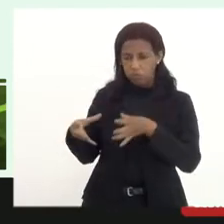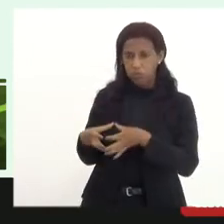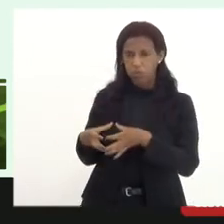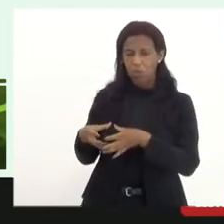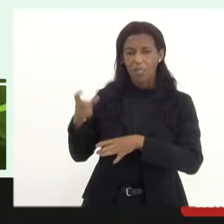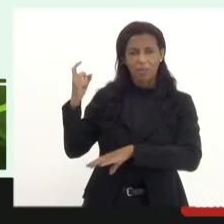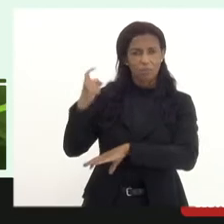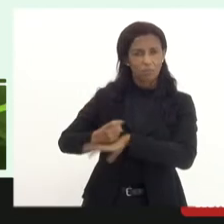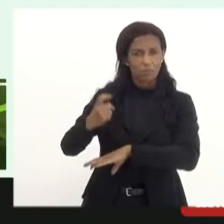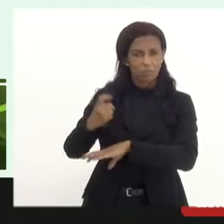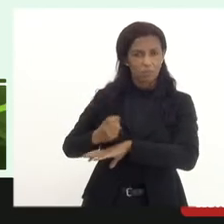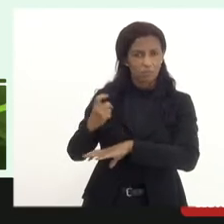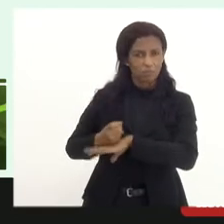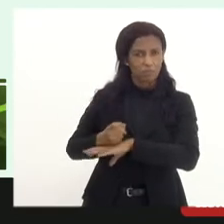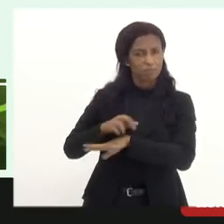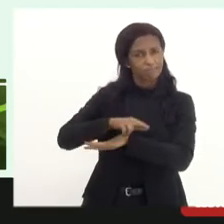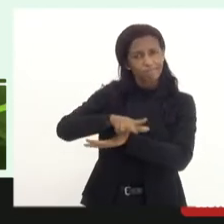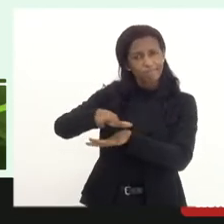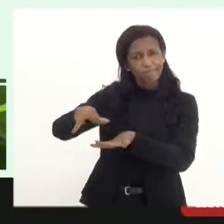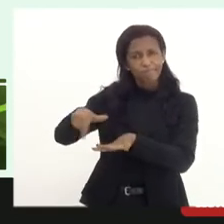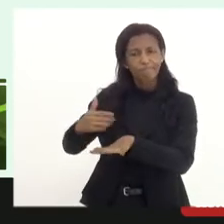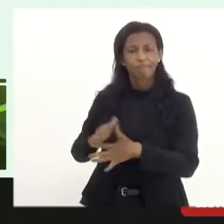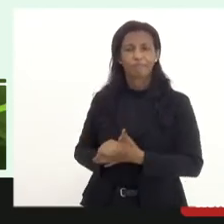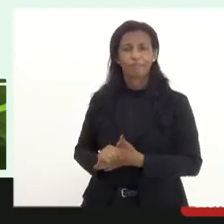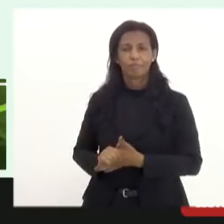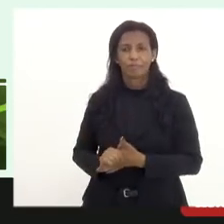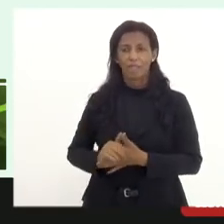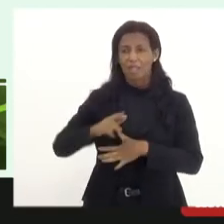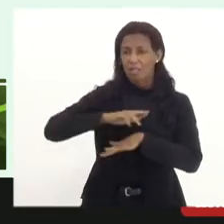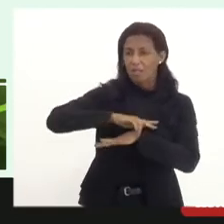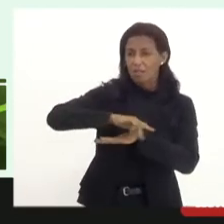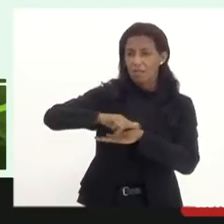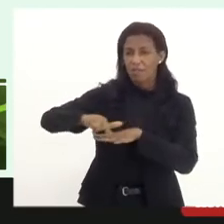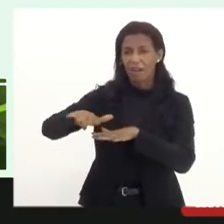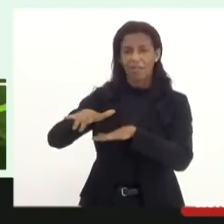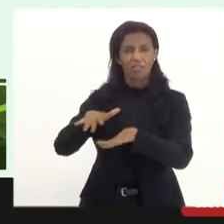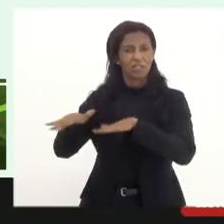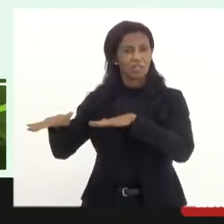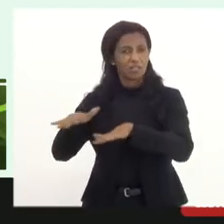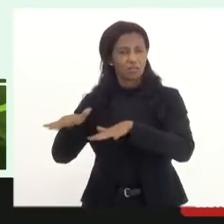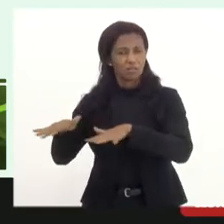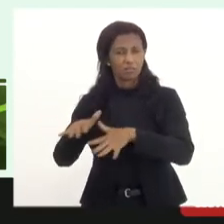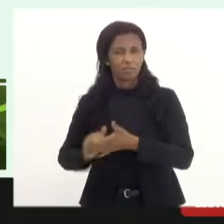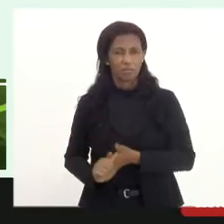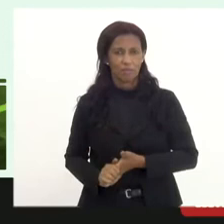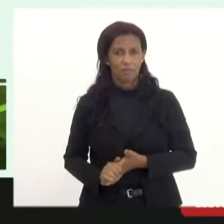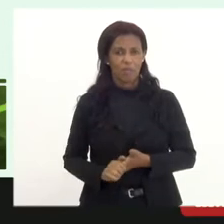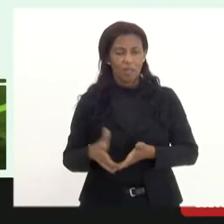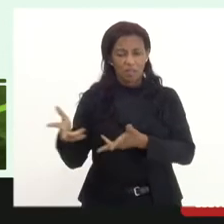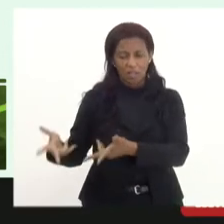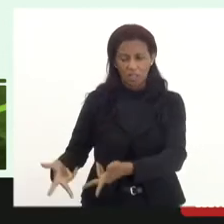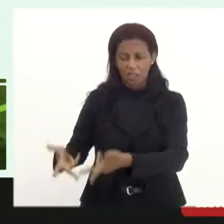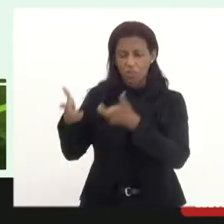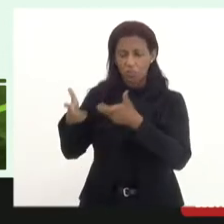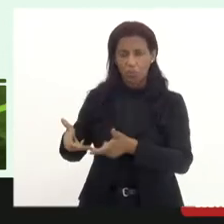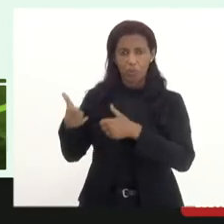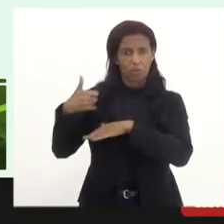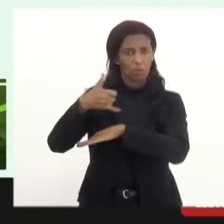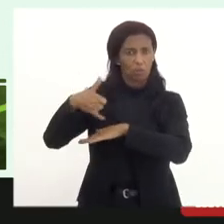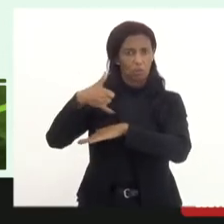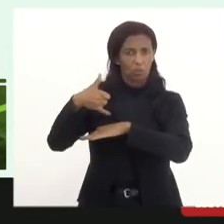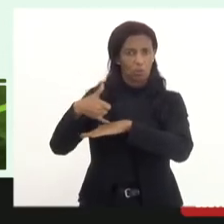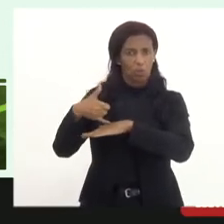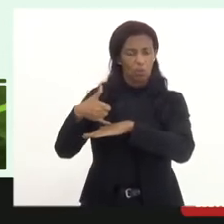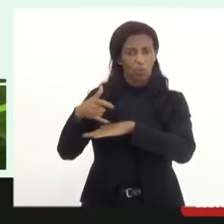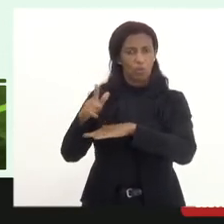é sólido e diversificado em várias fases de desenvolvimento, desde a exploração de óleo e gás